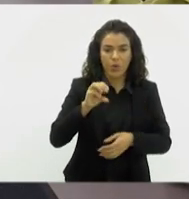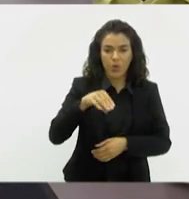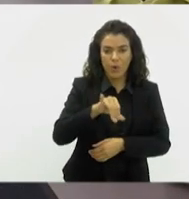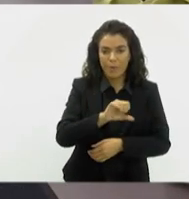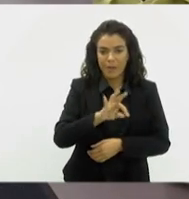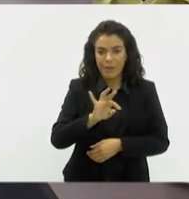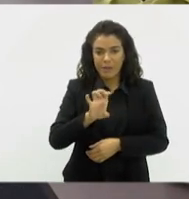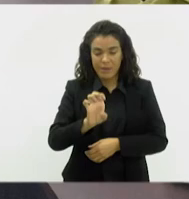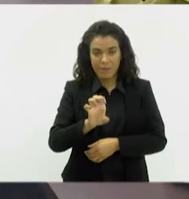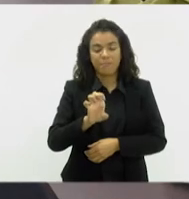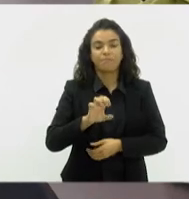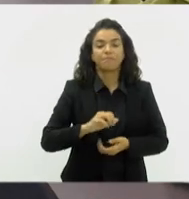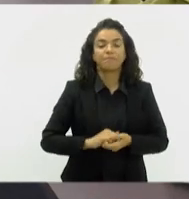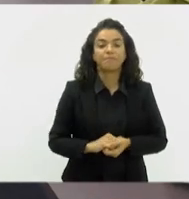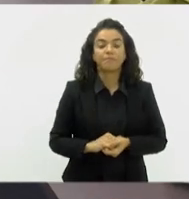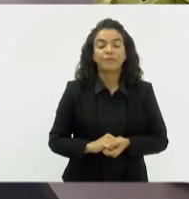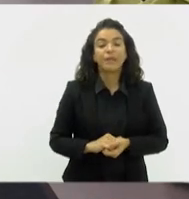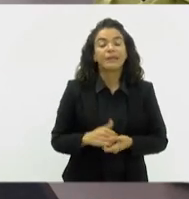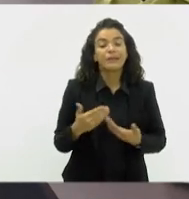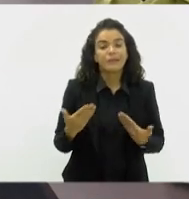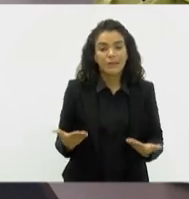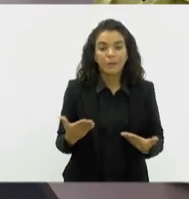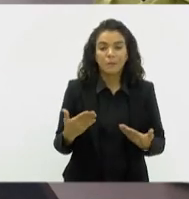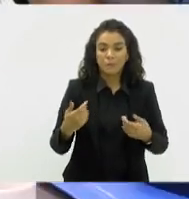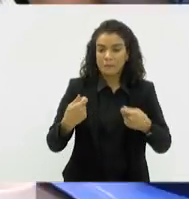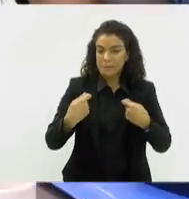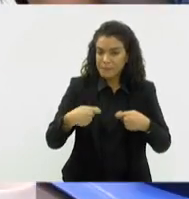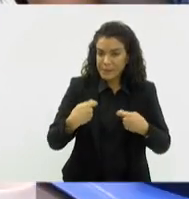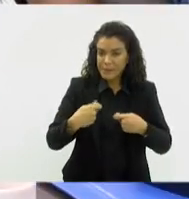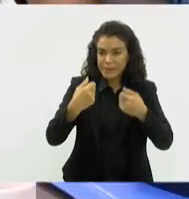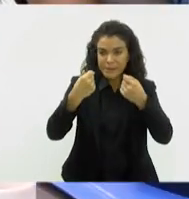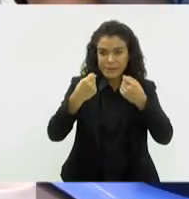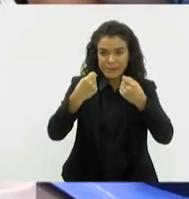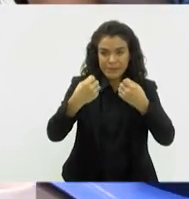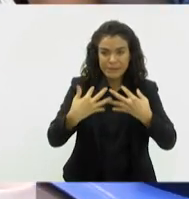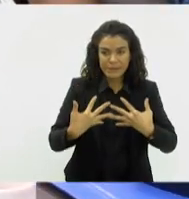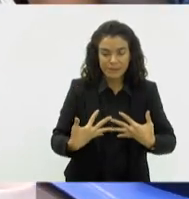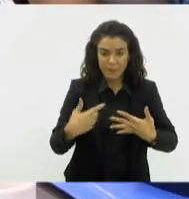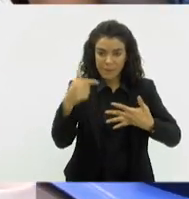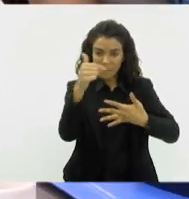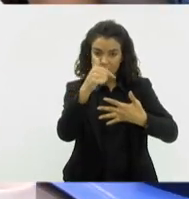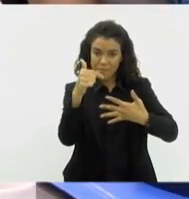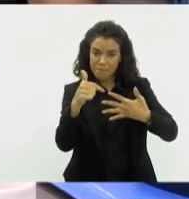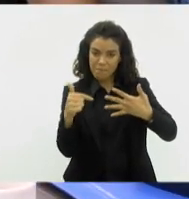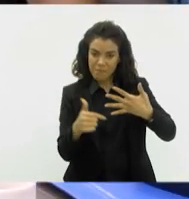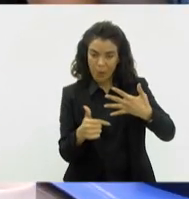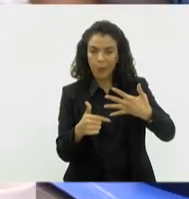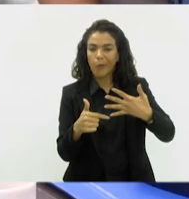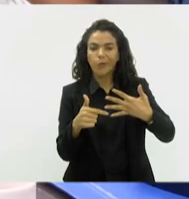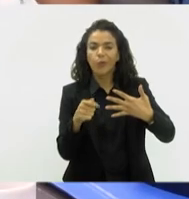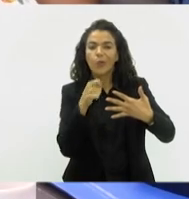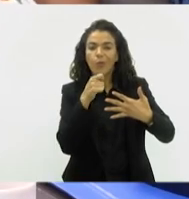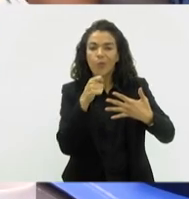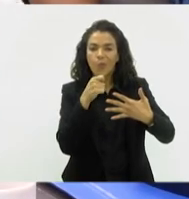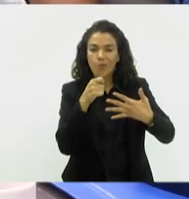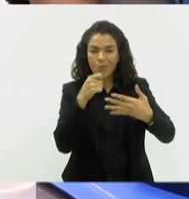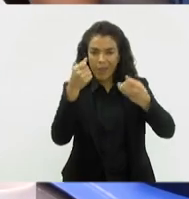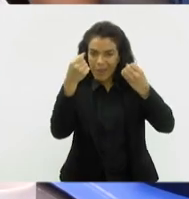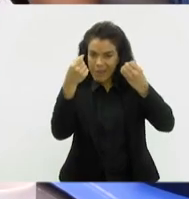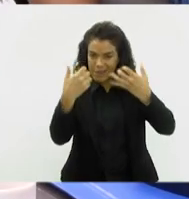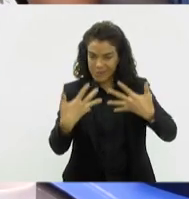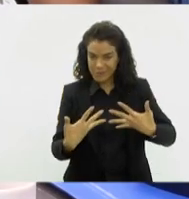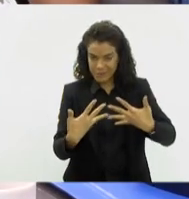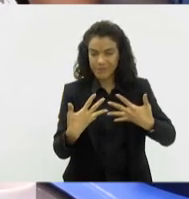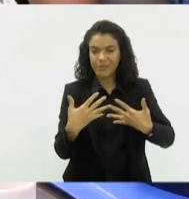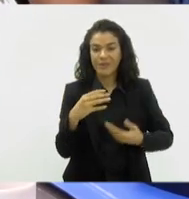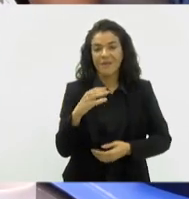e estava na Comissão Eleitoral. Eu acho que precisa esclarecer alguns pontos que não foram colocados na fala da Fernanda,